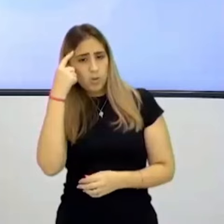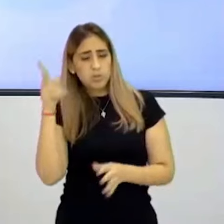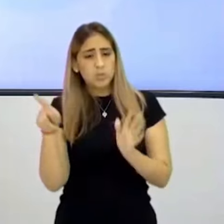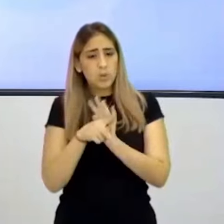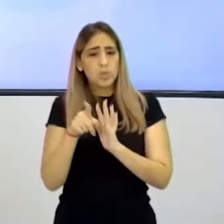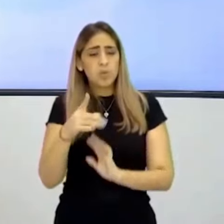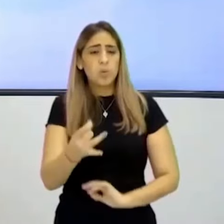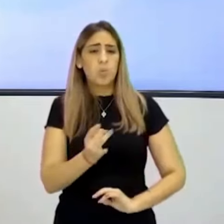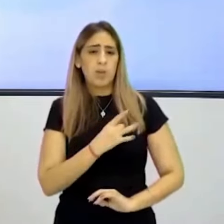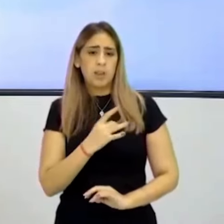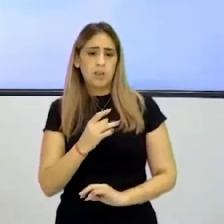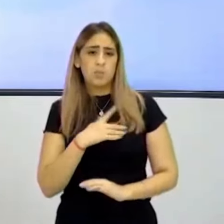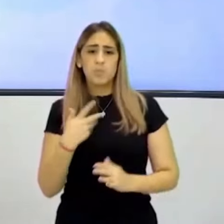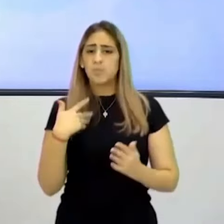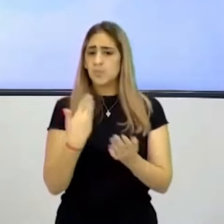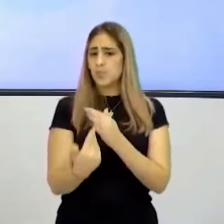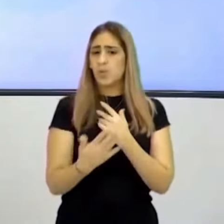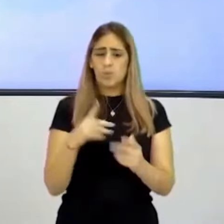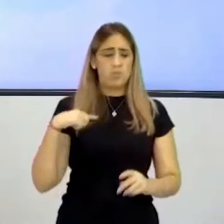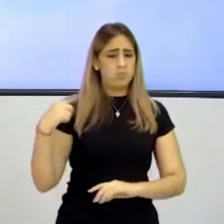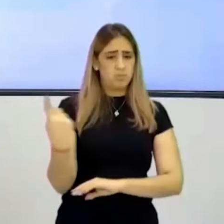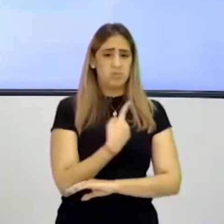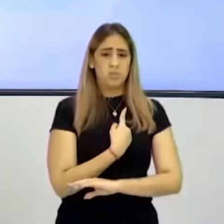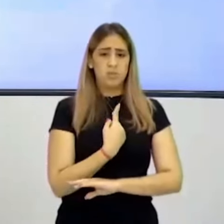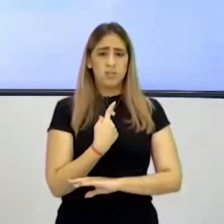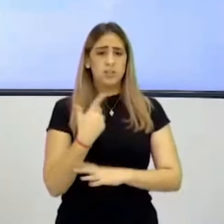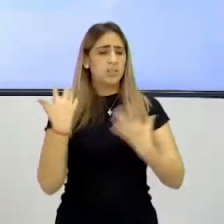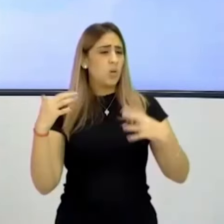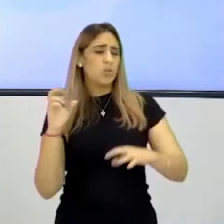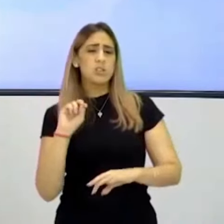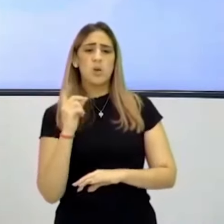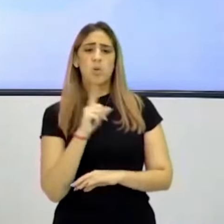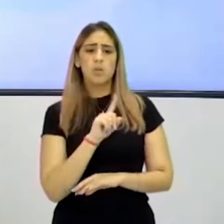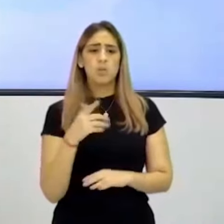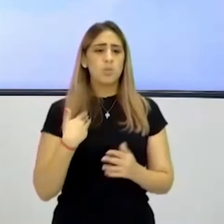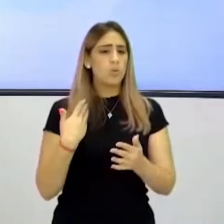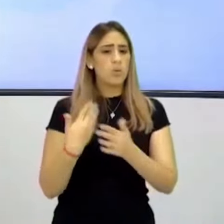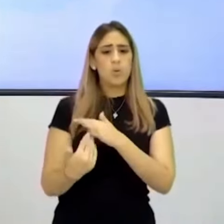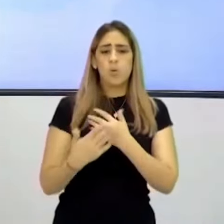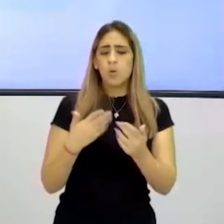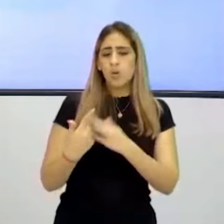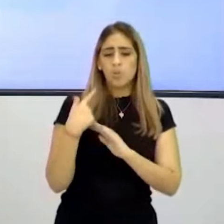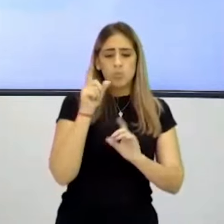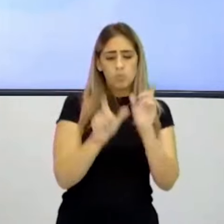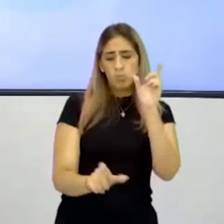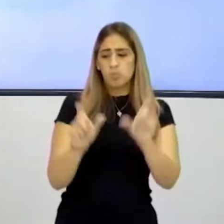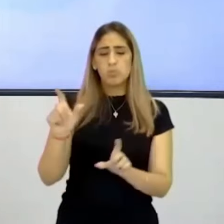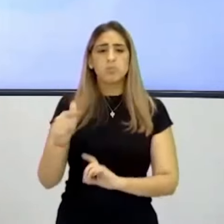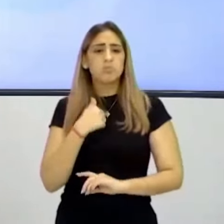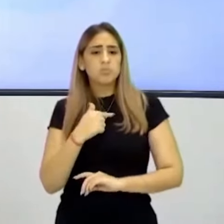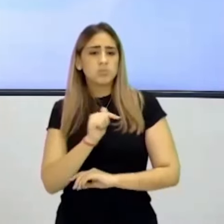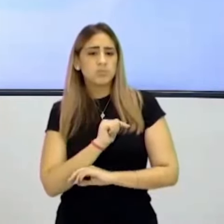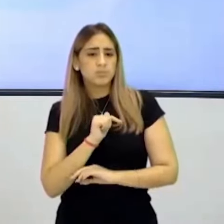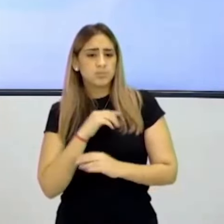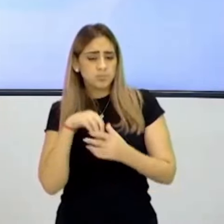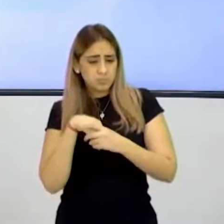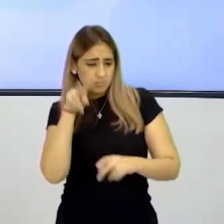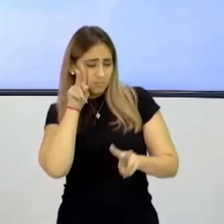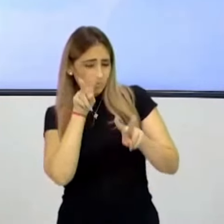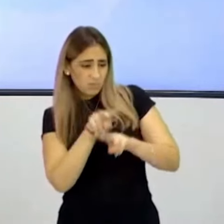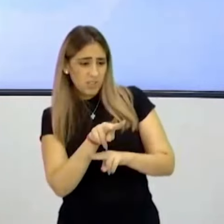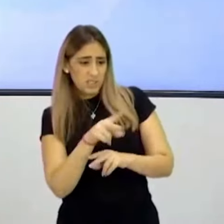só, qualquer um entre nós pode ser um terrorista. Qualquer um. Porque quando foi visto, né,